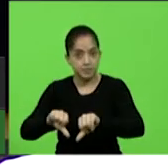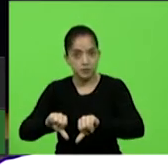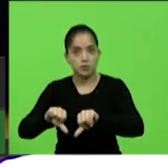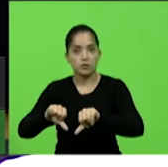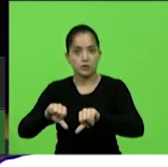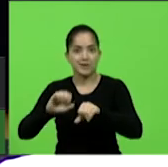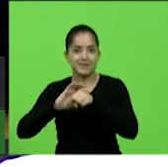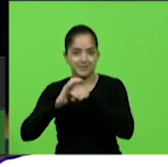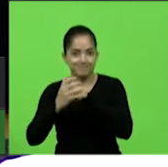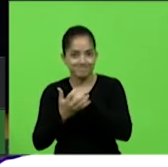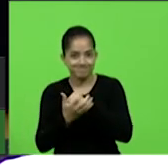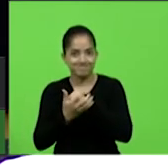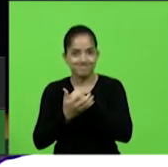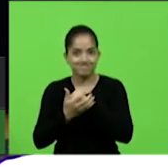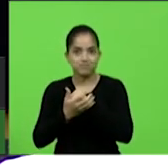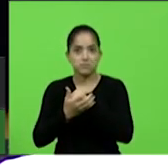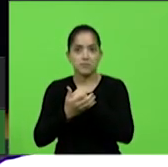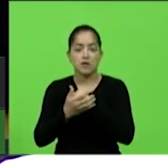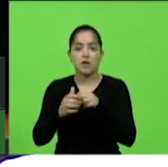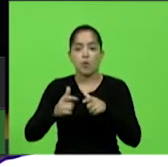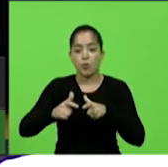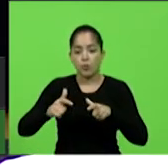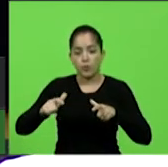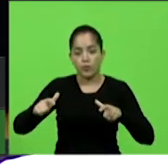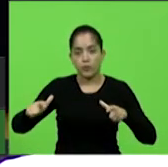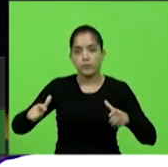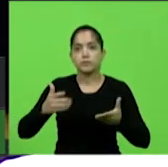aumenta ainda mais o atendimento SAMU.